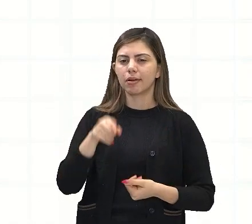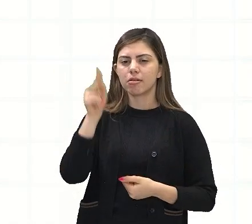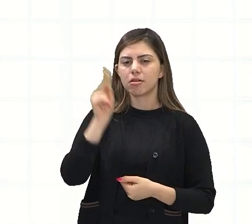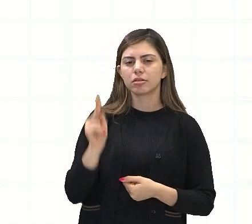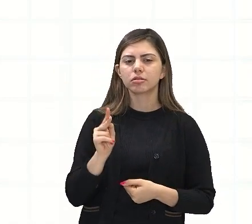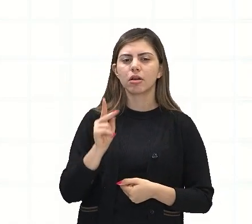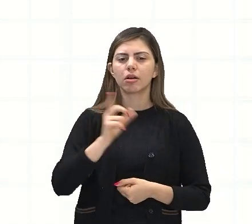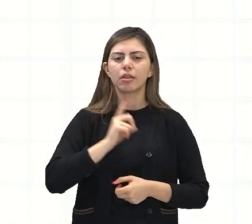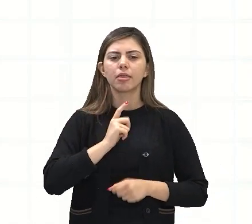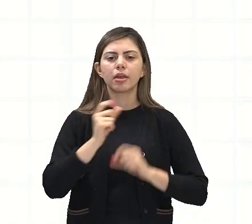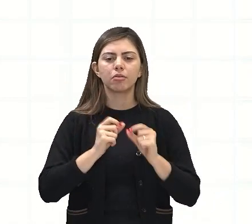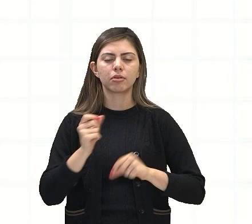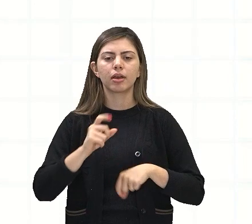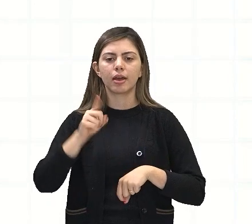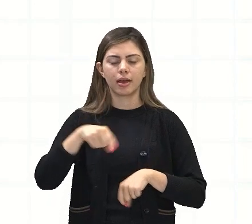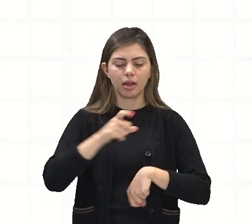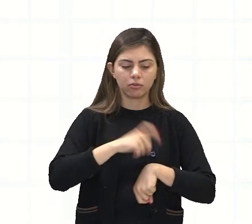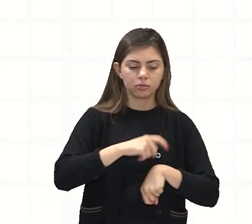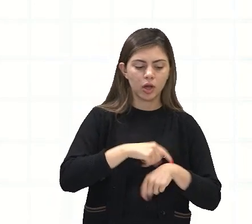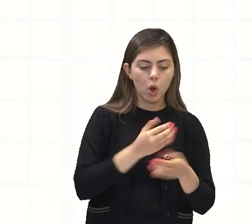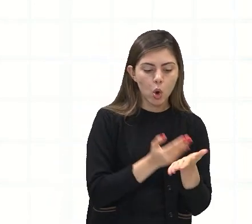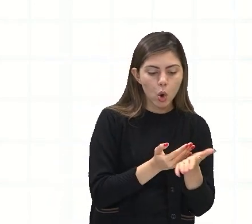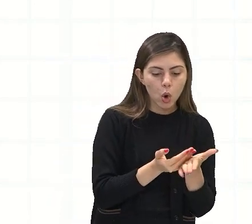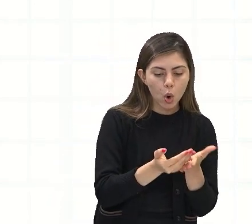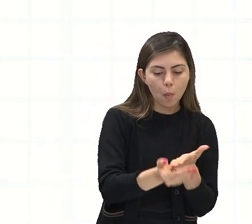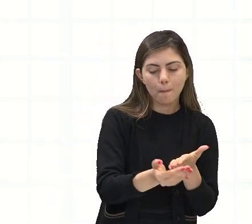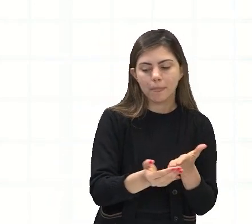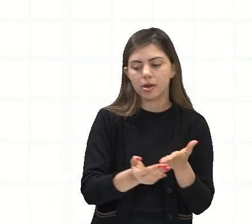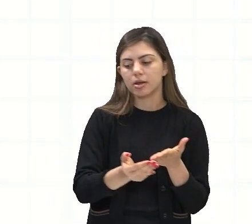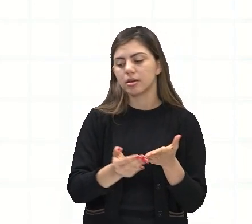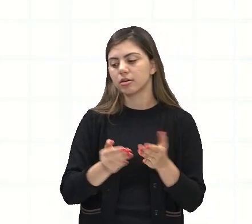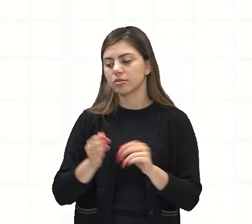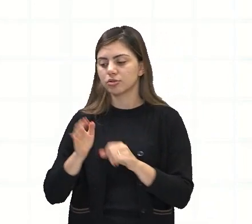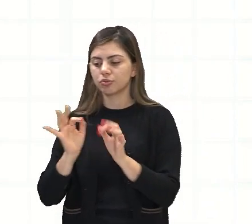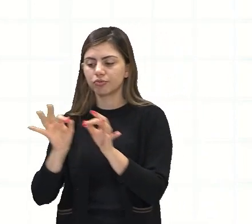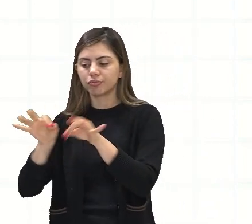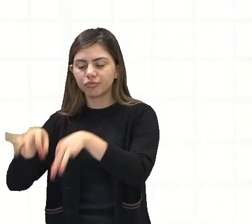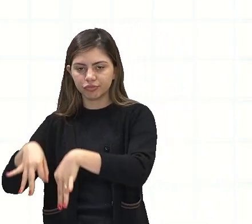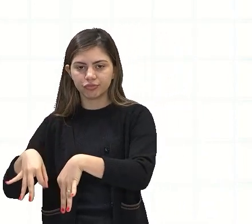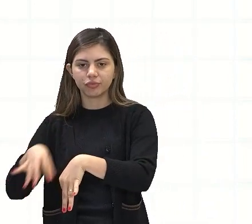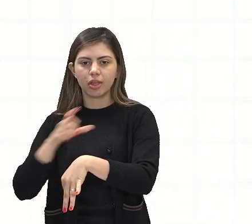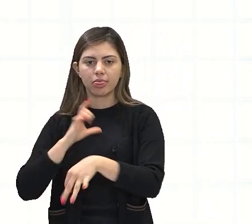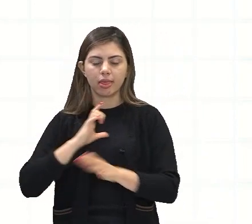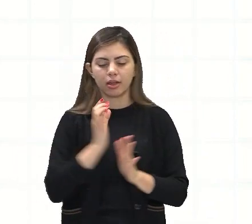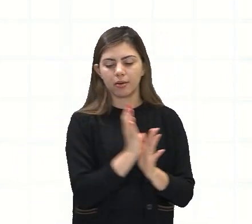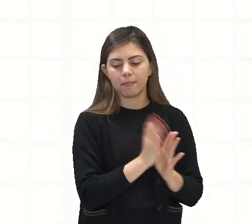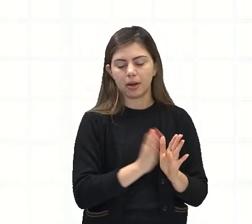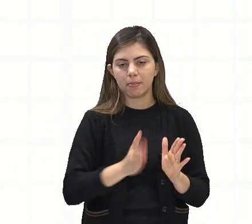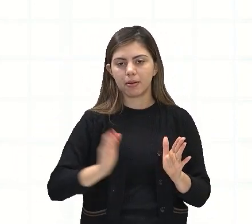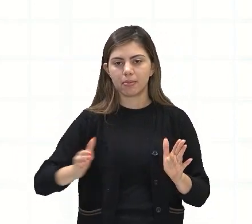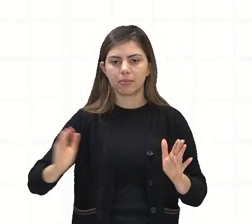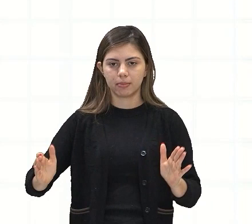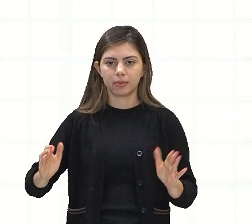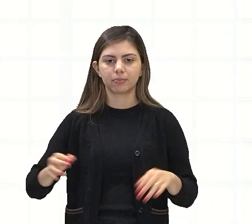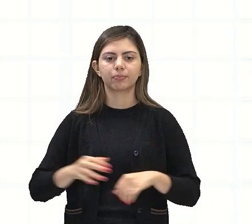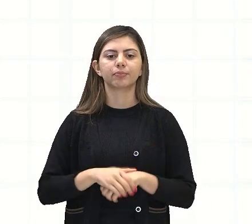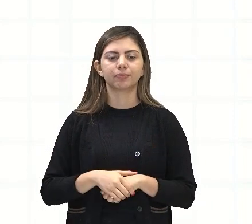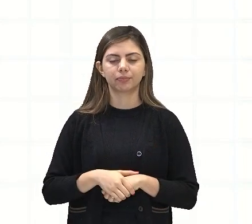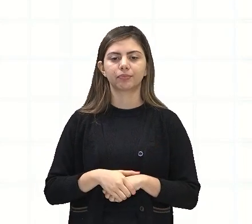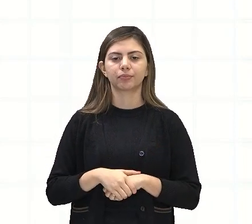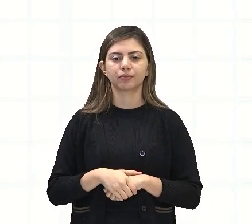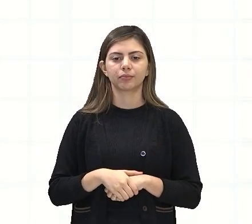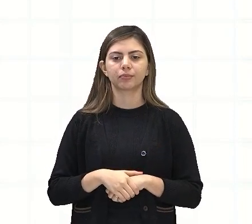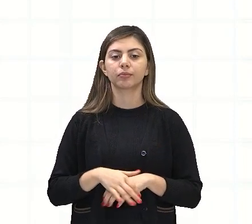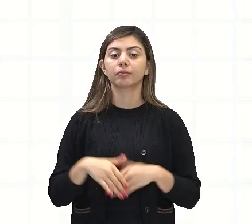contada seguindo uma lógica de início, meio e fim. É essa sequência lógica e temporal dos